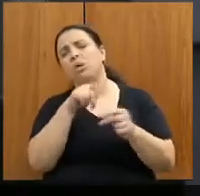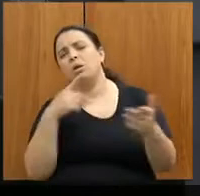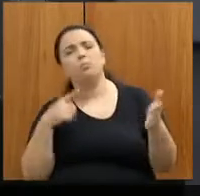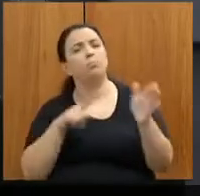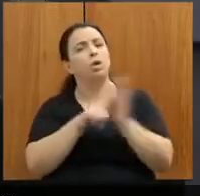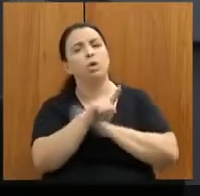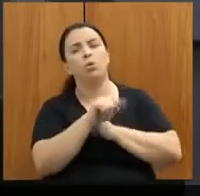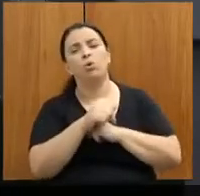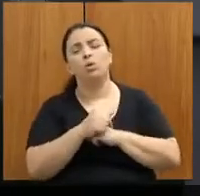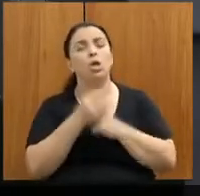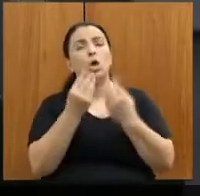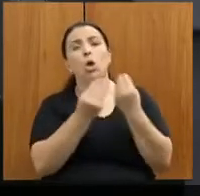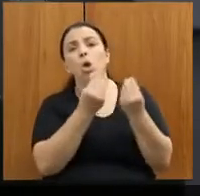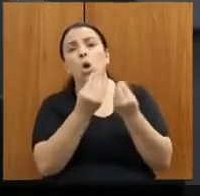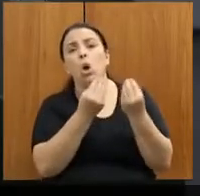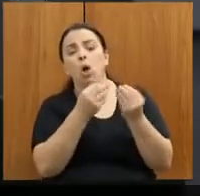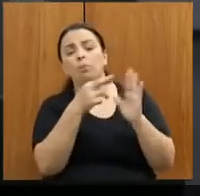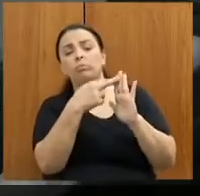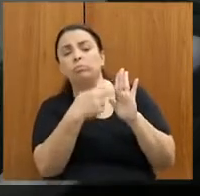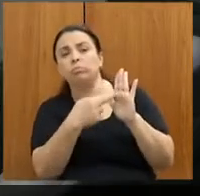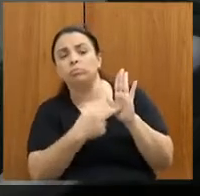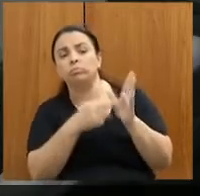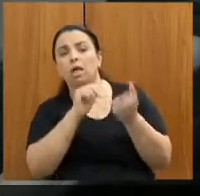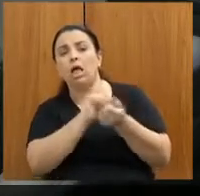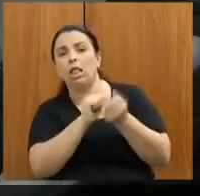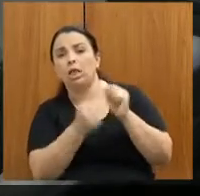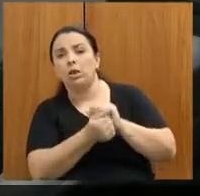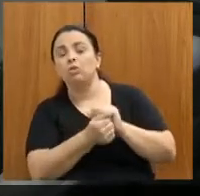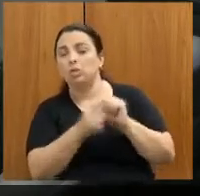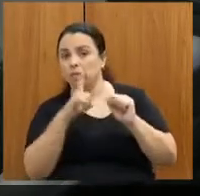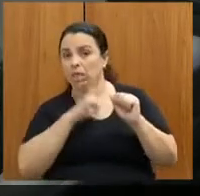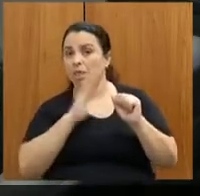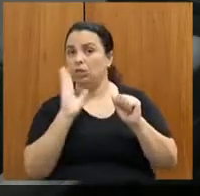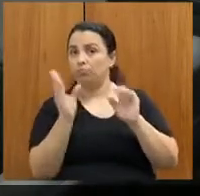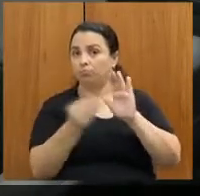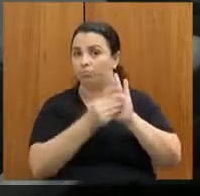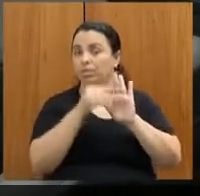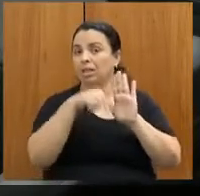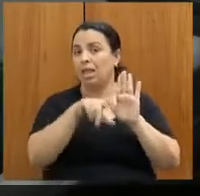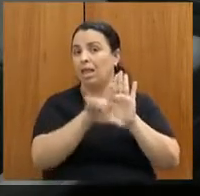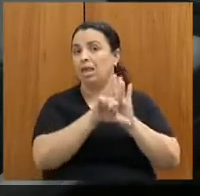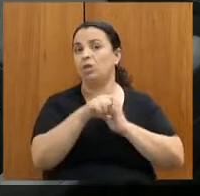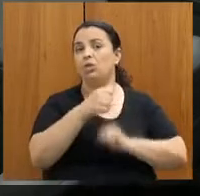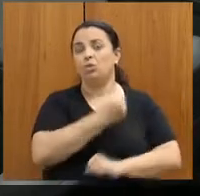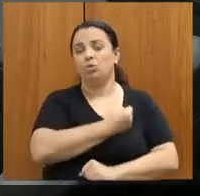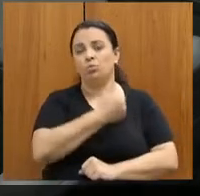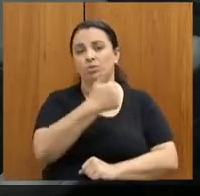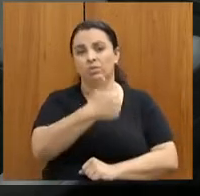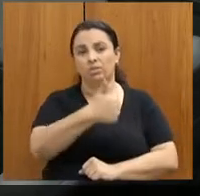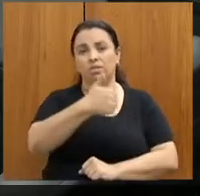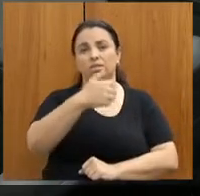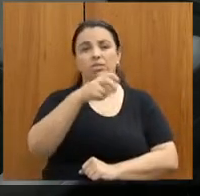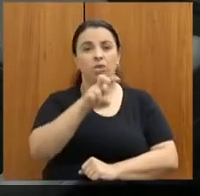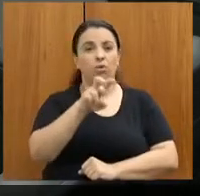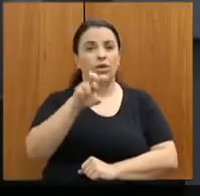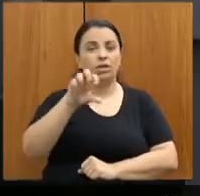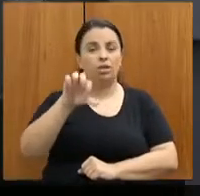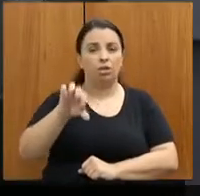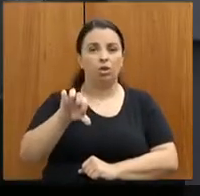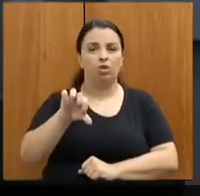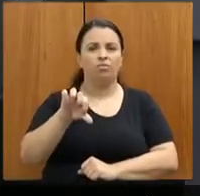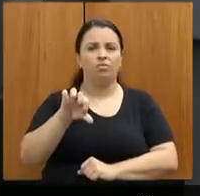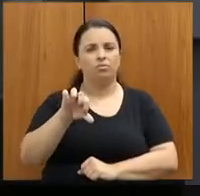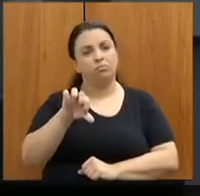excelência se as restrições adequações prevista na lei 159 a lei complementar se